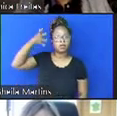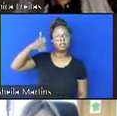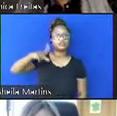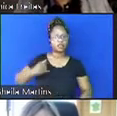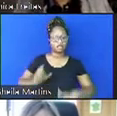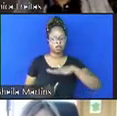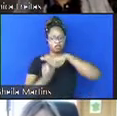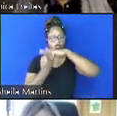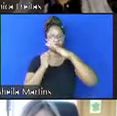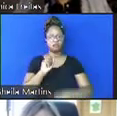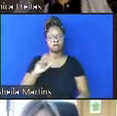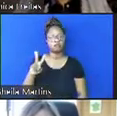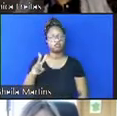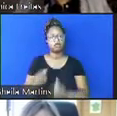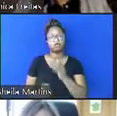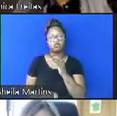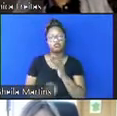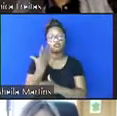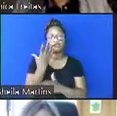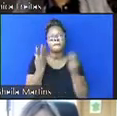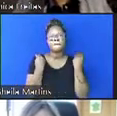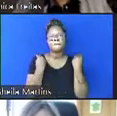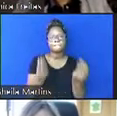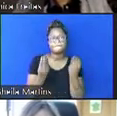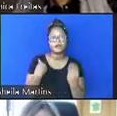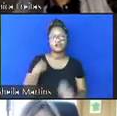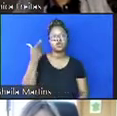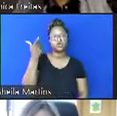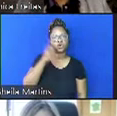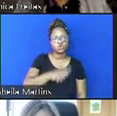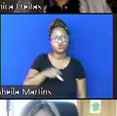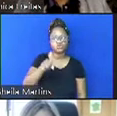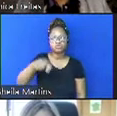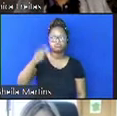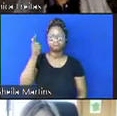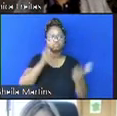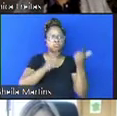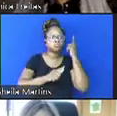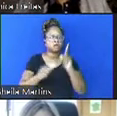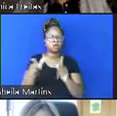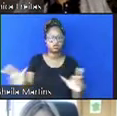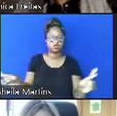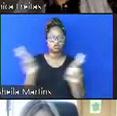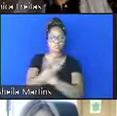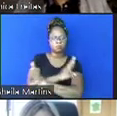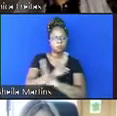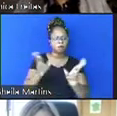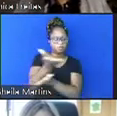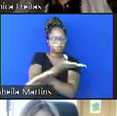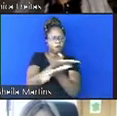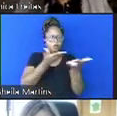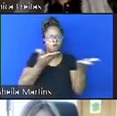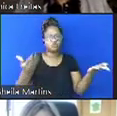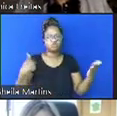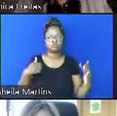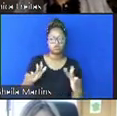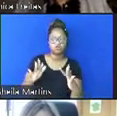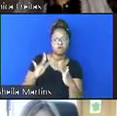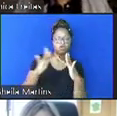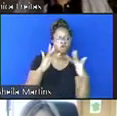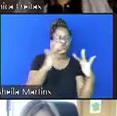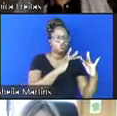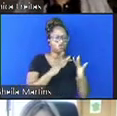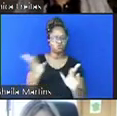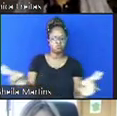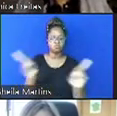ela cria para que os humboldtianos eles consigam interagir entre si, né, conhecendo uns aos outros, e muitas vezes